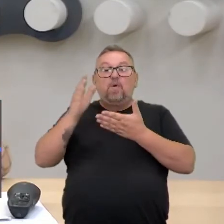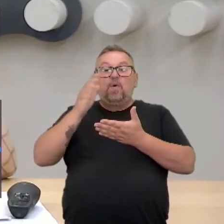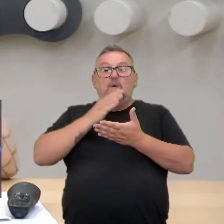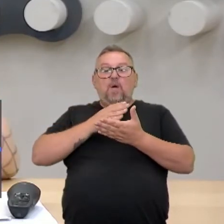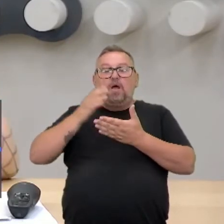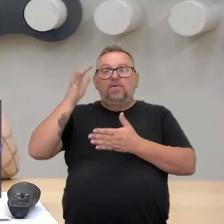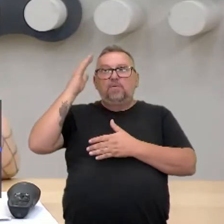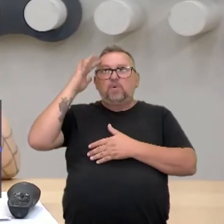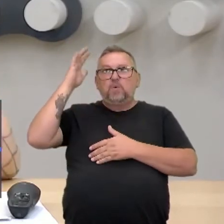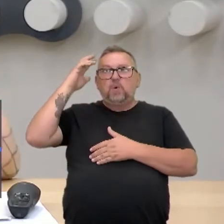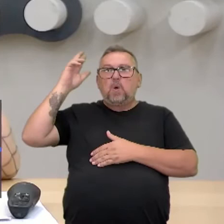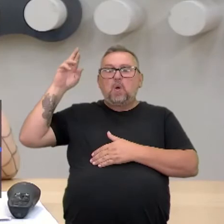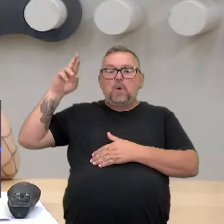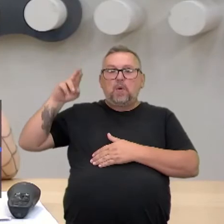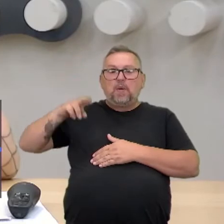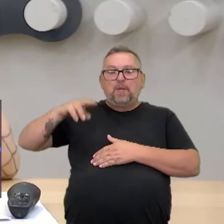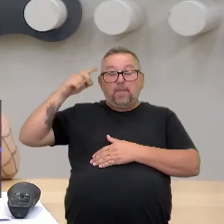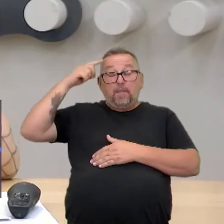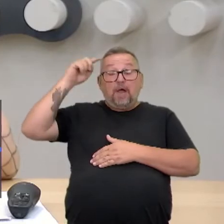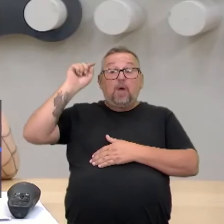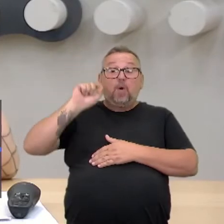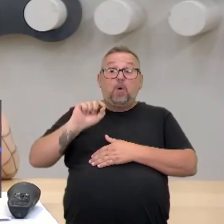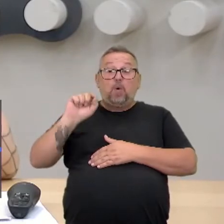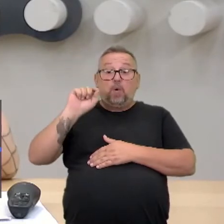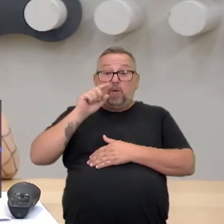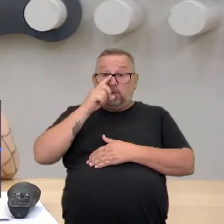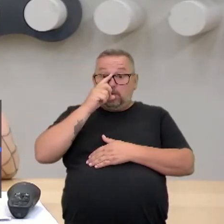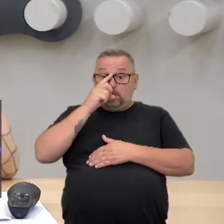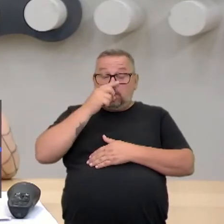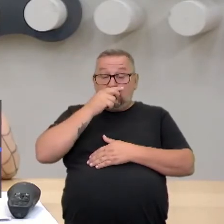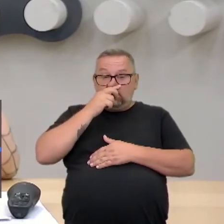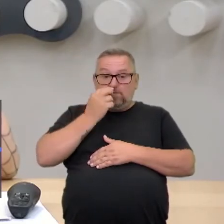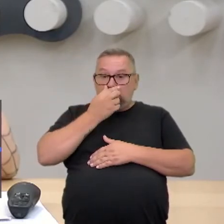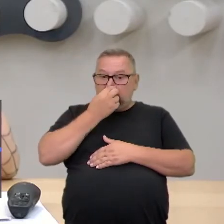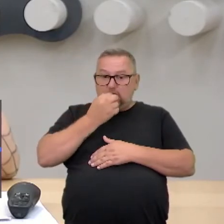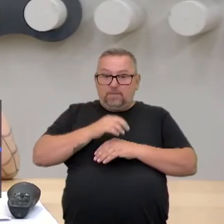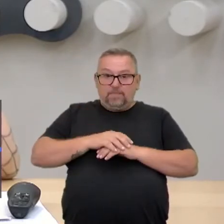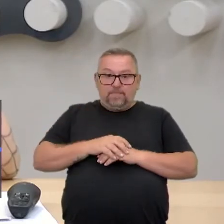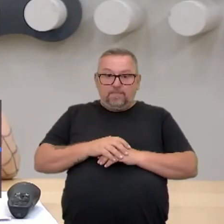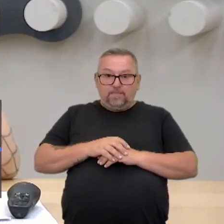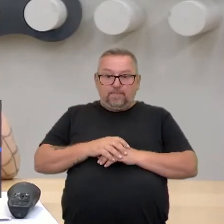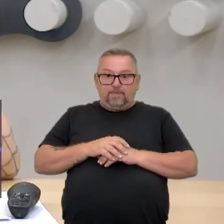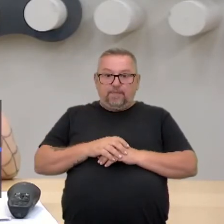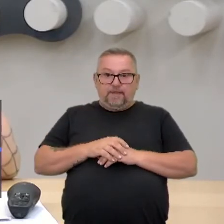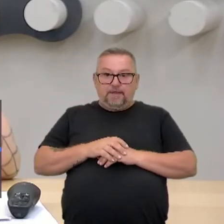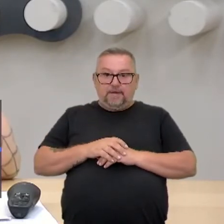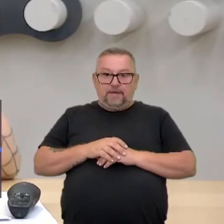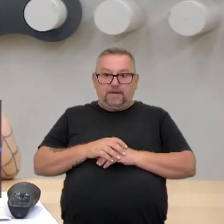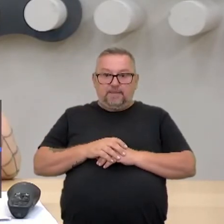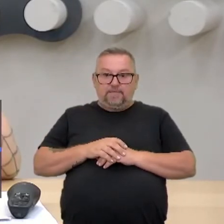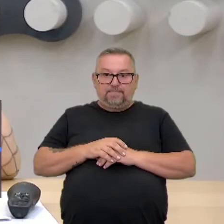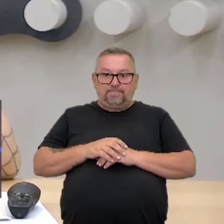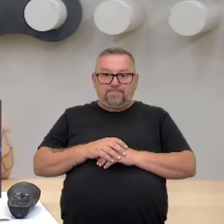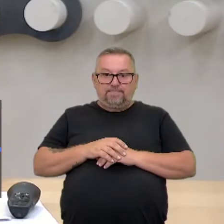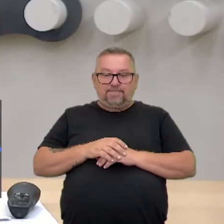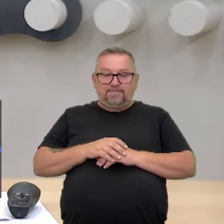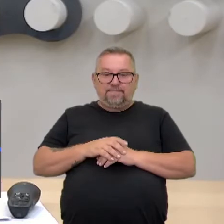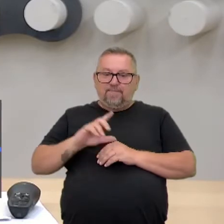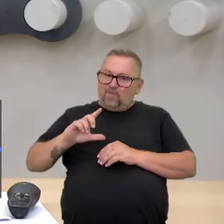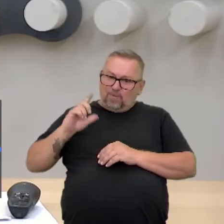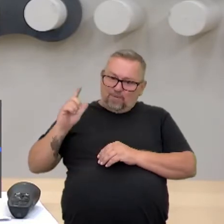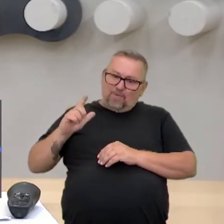teoria racionalista pensando a seguinte uma coisa mais ou menos mito da caverna assim né Lógico